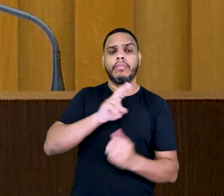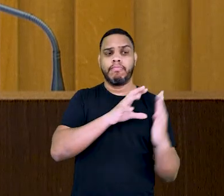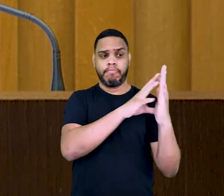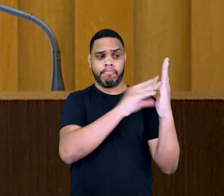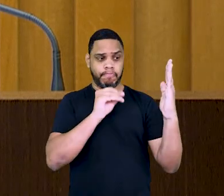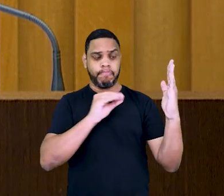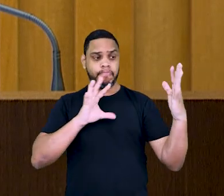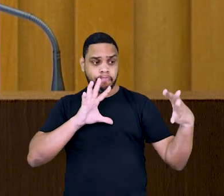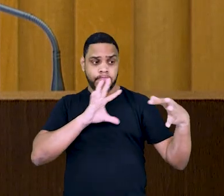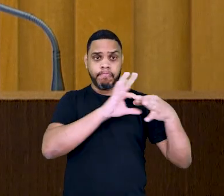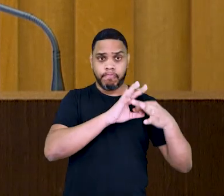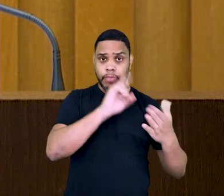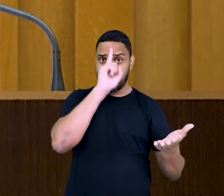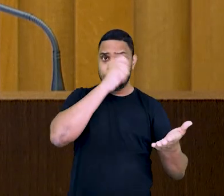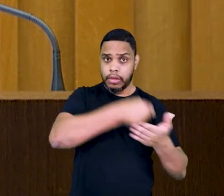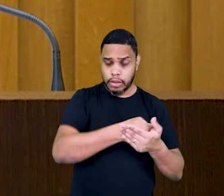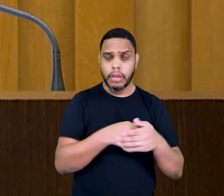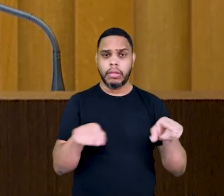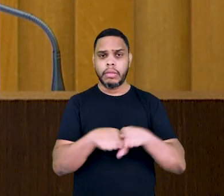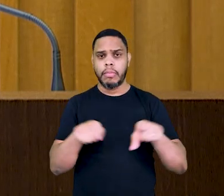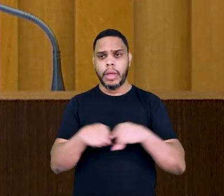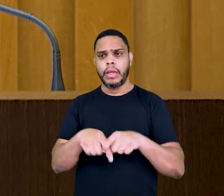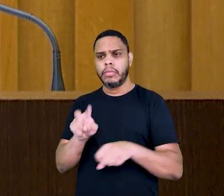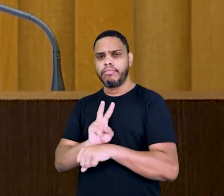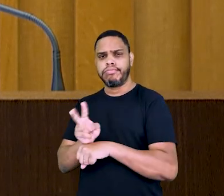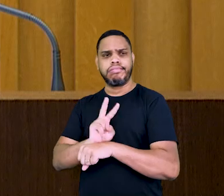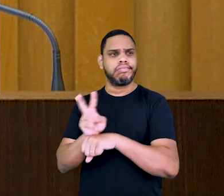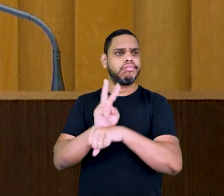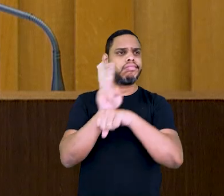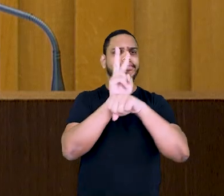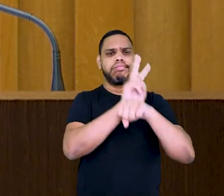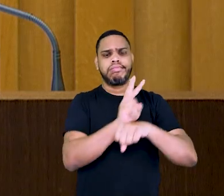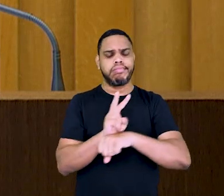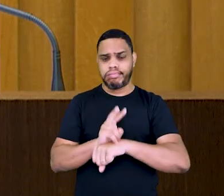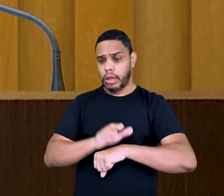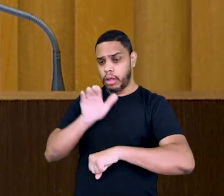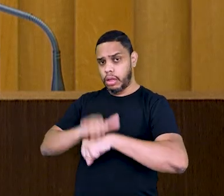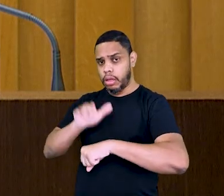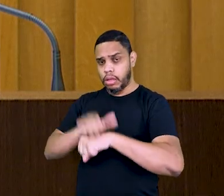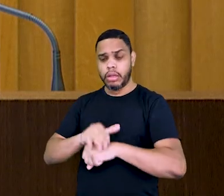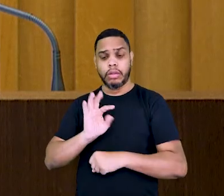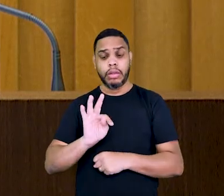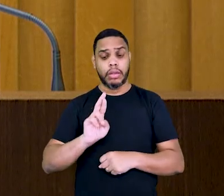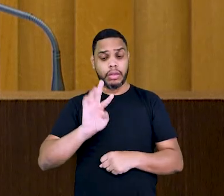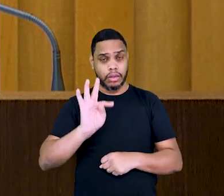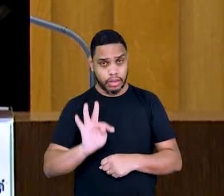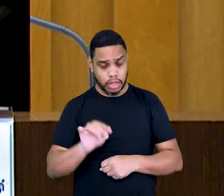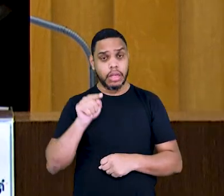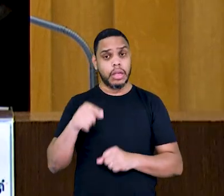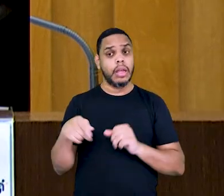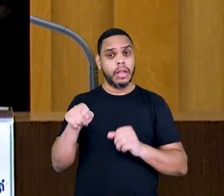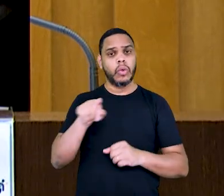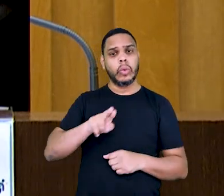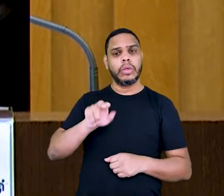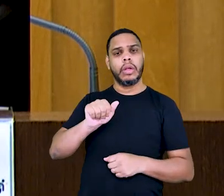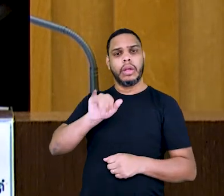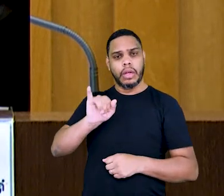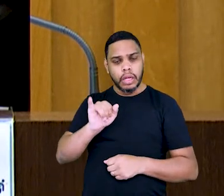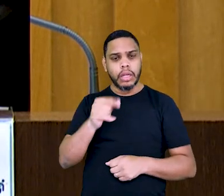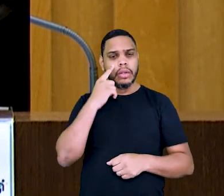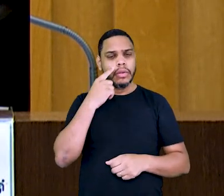dos precedentes vinculantes, cabendo ao próprio TRT, através de agravo interno, revisar